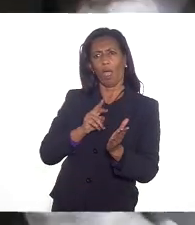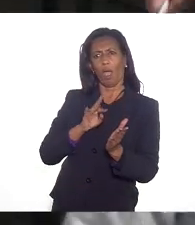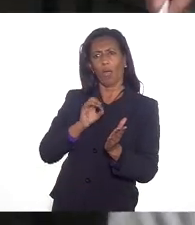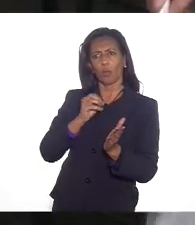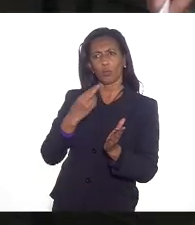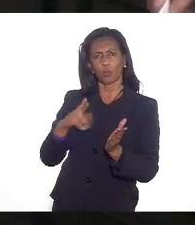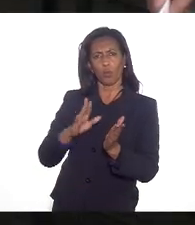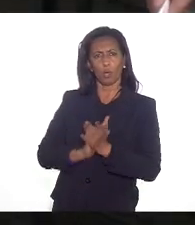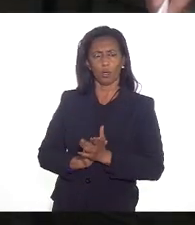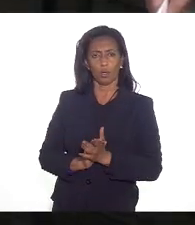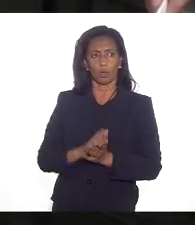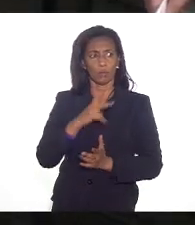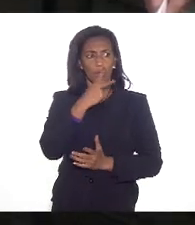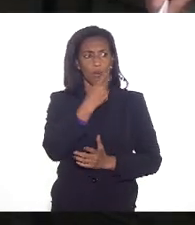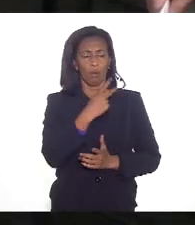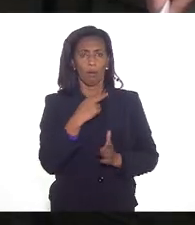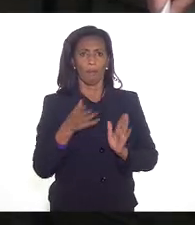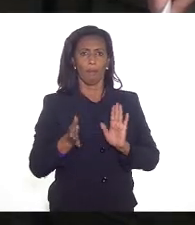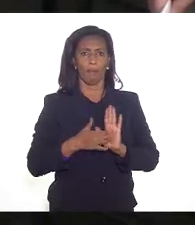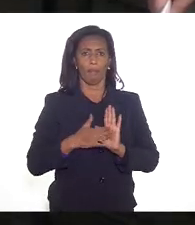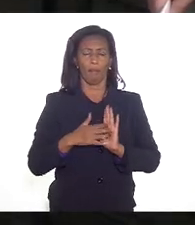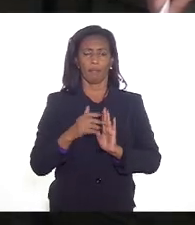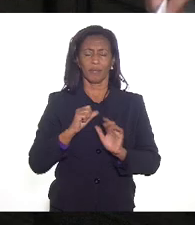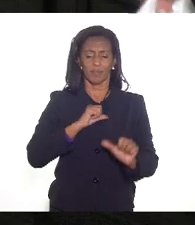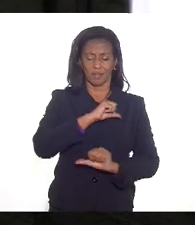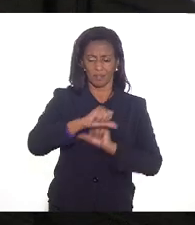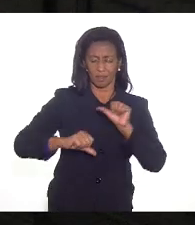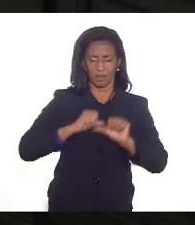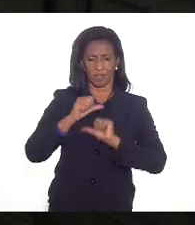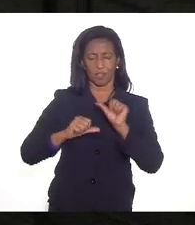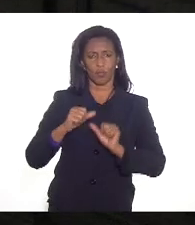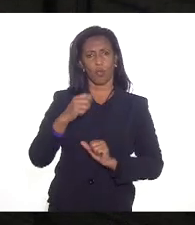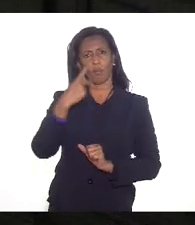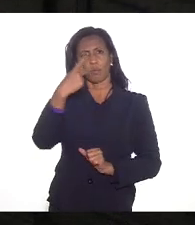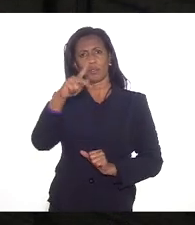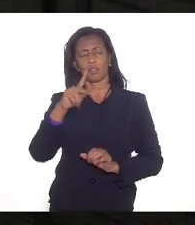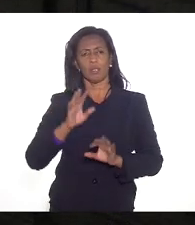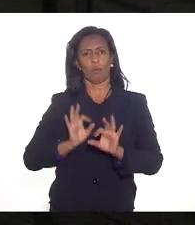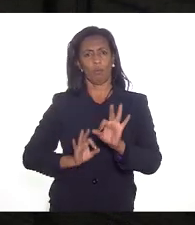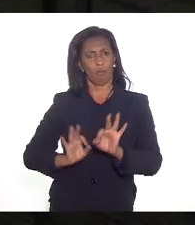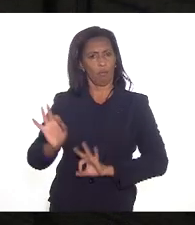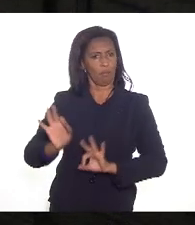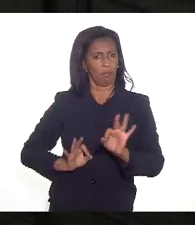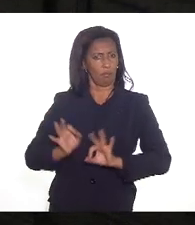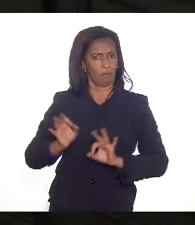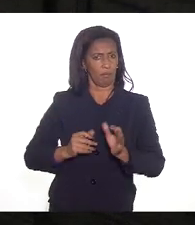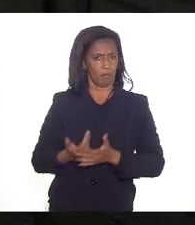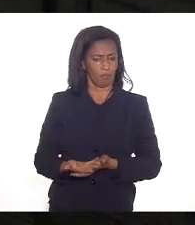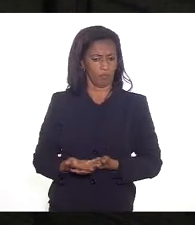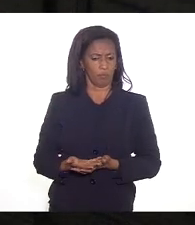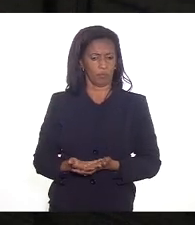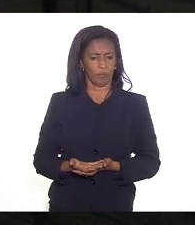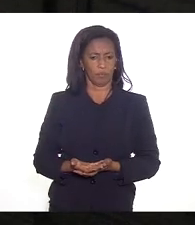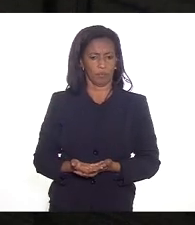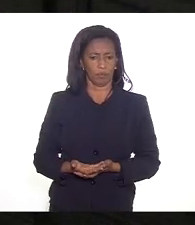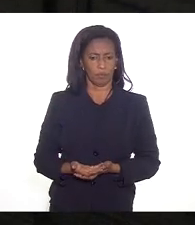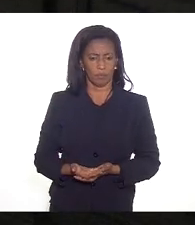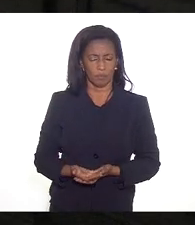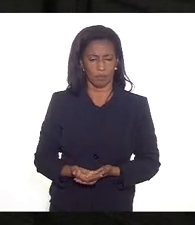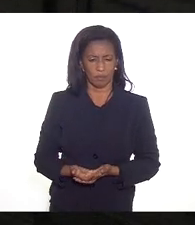deputado Márcio Pacheco transforma o seu projeto que seria a Polo